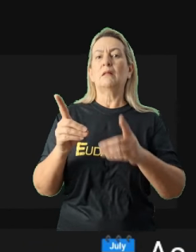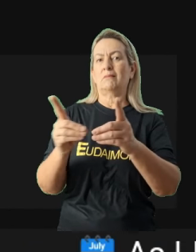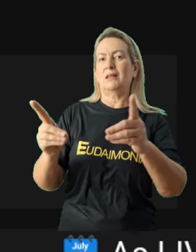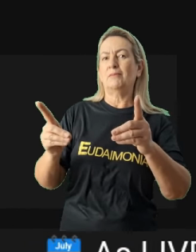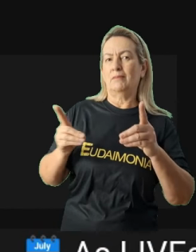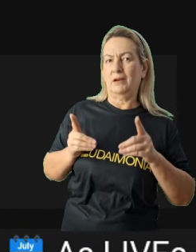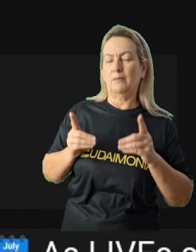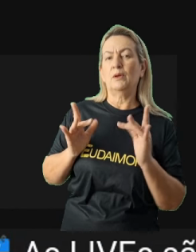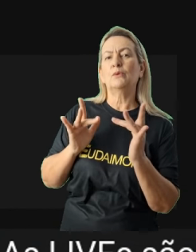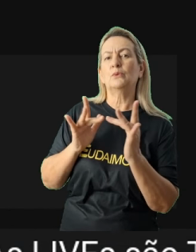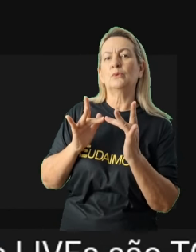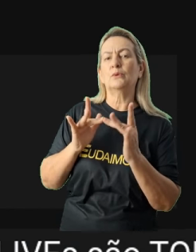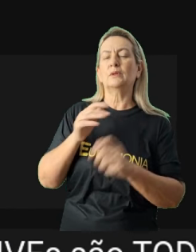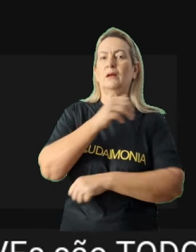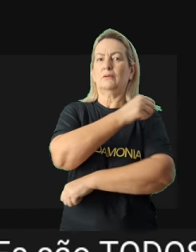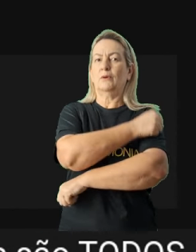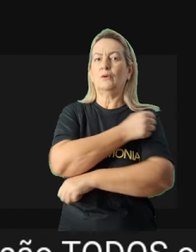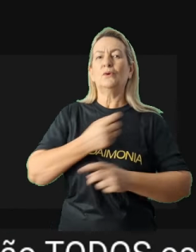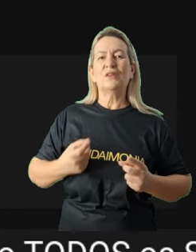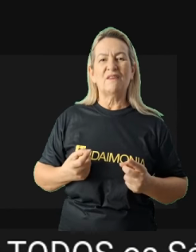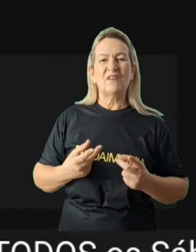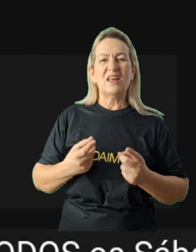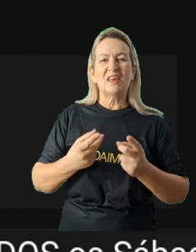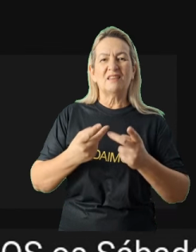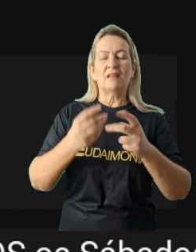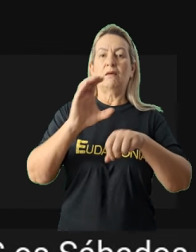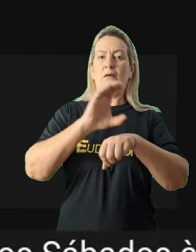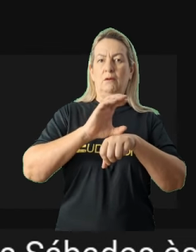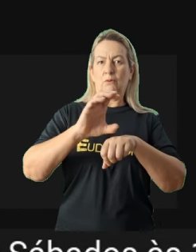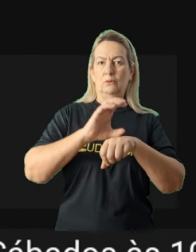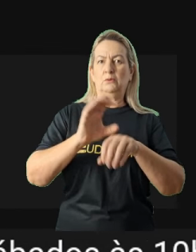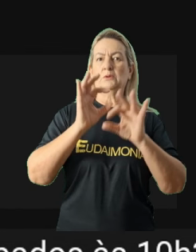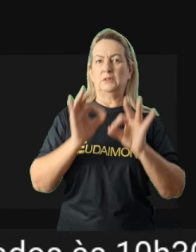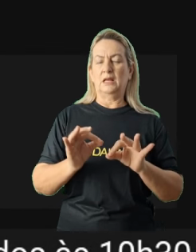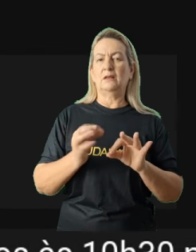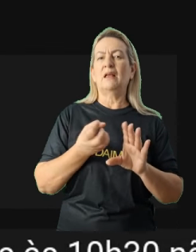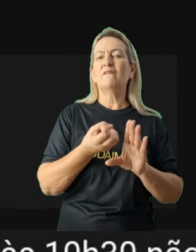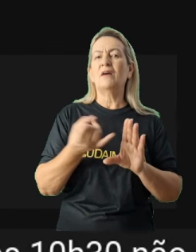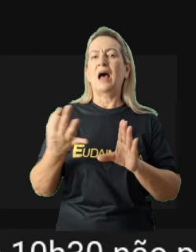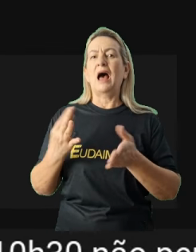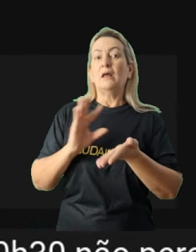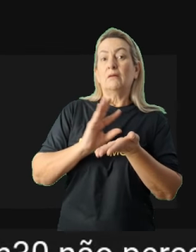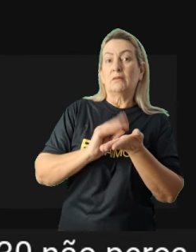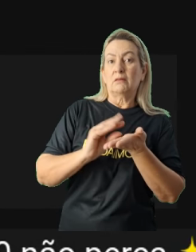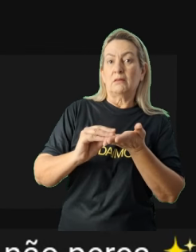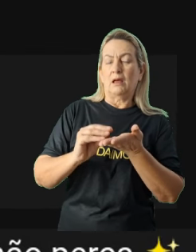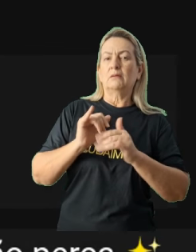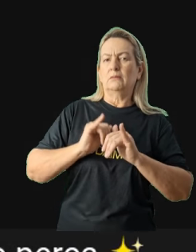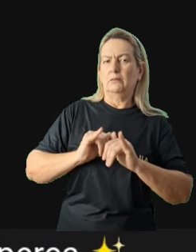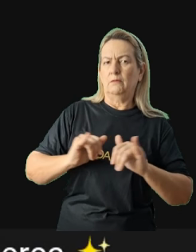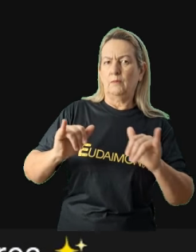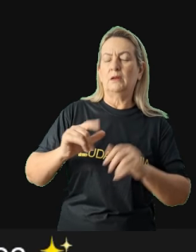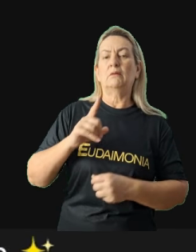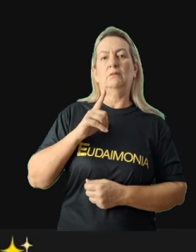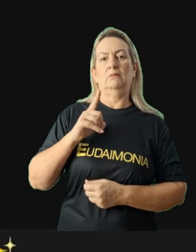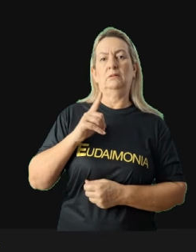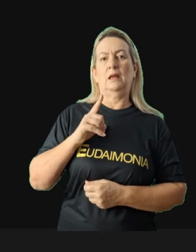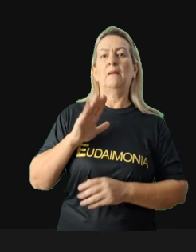de contato com o aluno, de vendas, de prospecção, todo mundo tem uma série de dados, mas eu acho que a gente